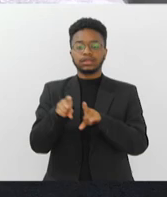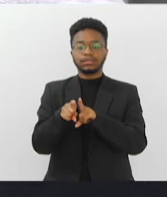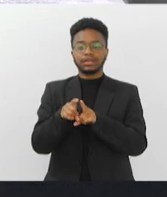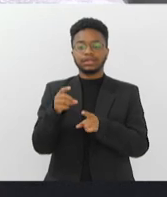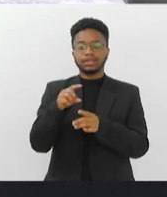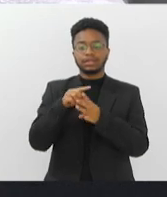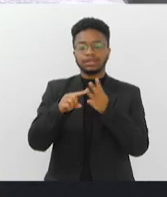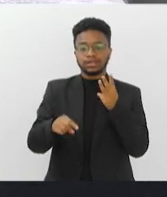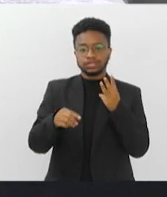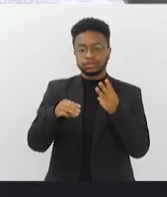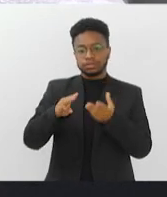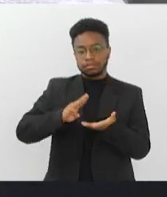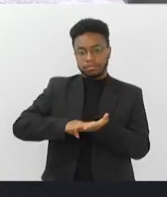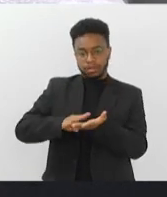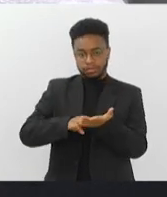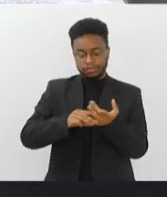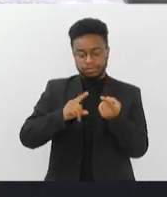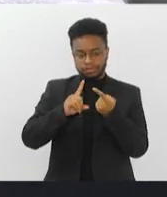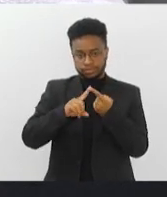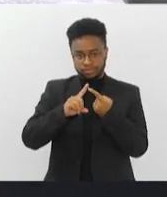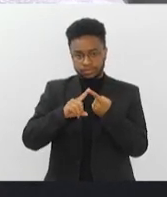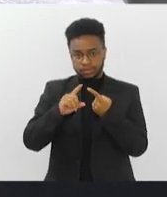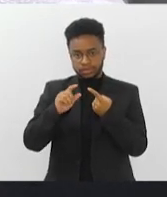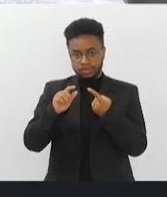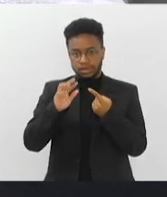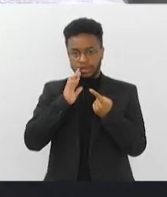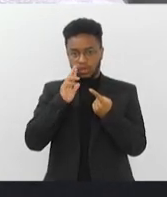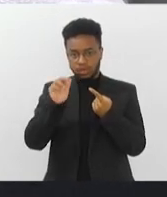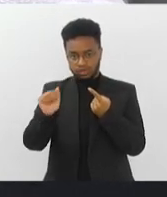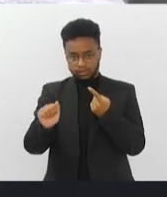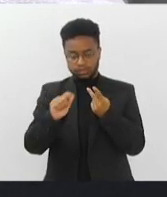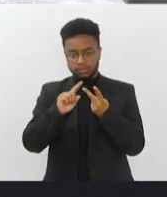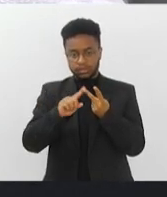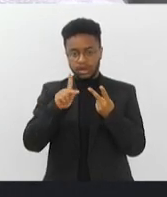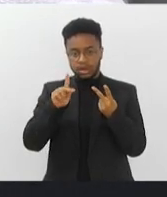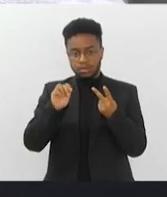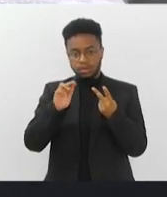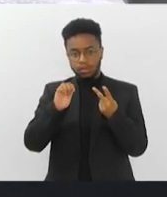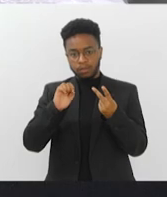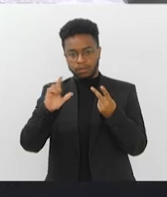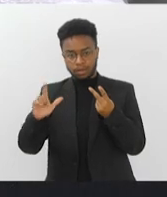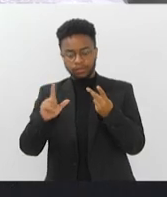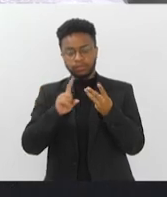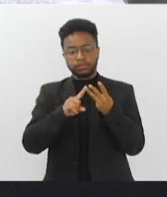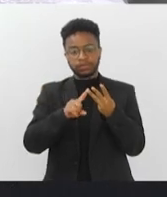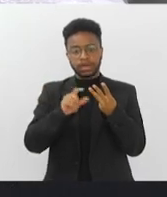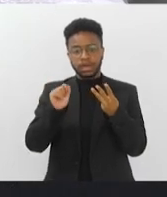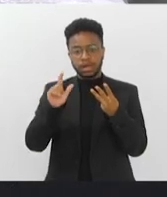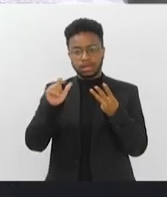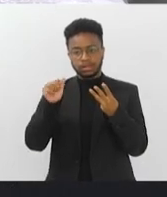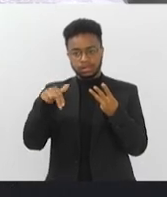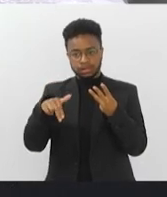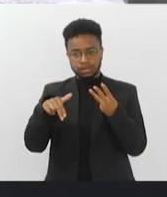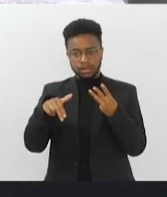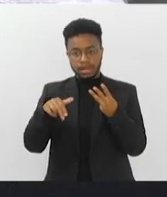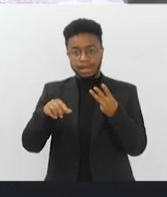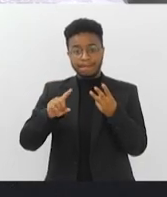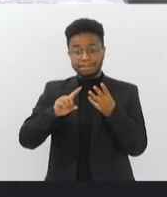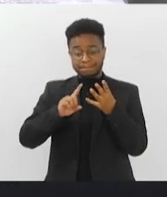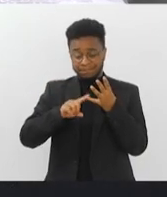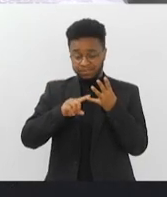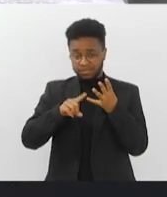membros, deputado Amorim, deputado Paul Bell e deputado Alain. E não consta o nome de